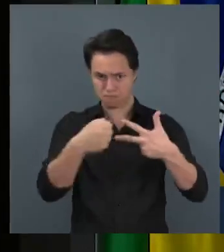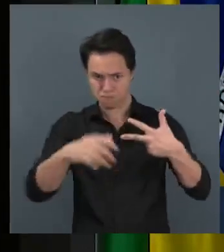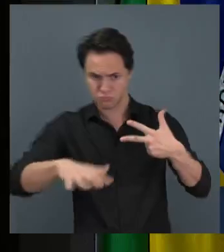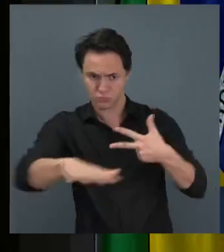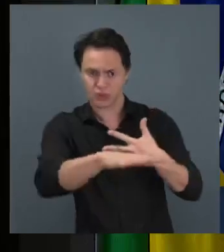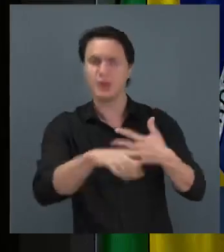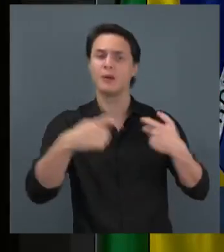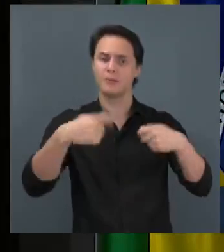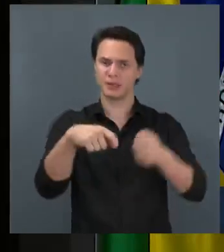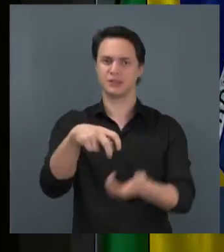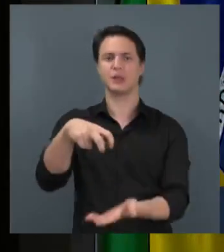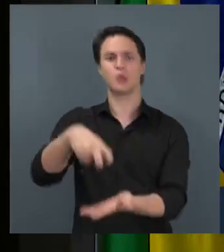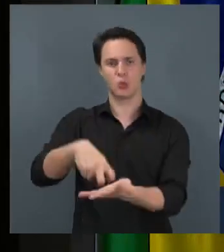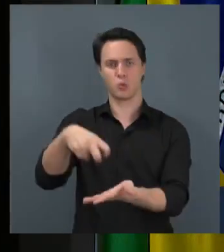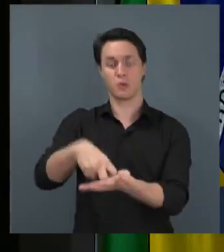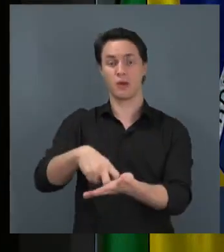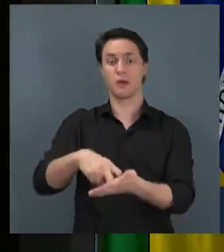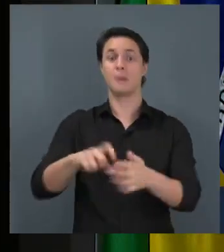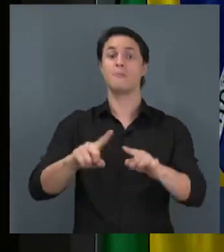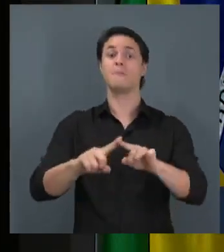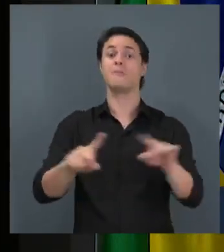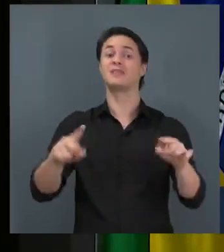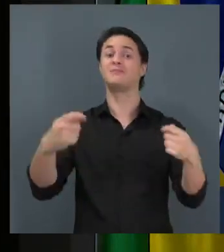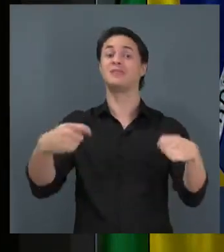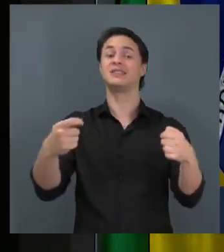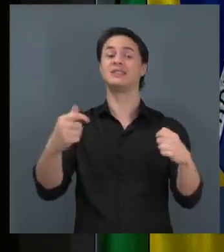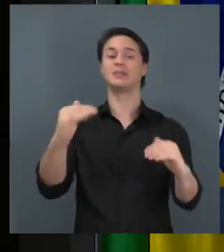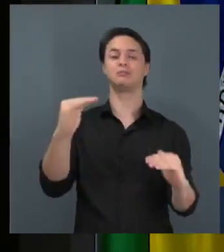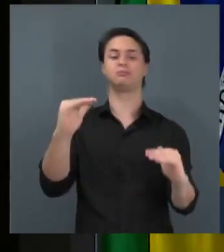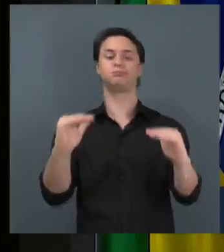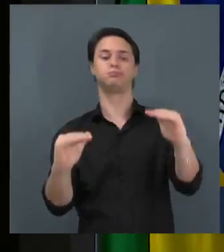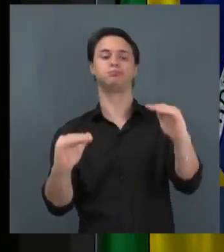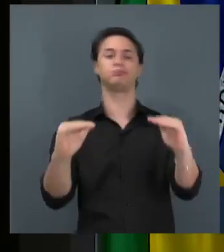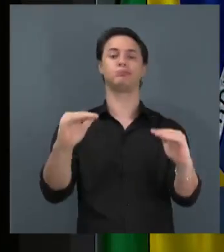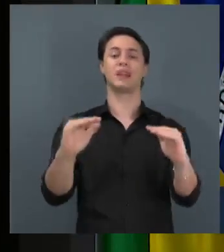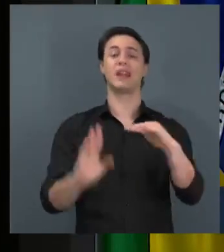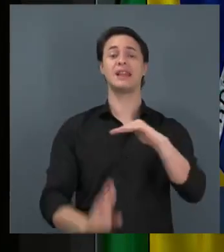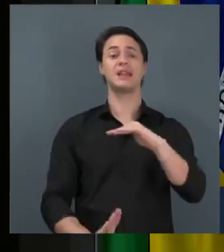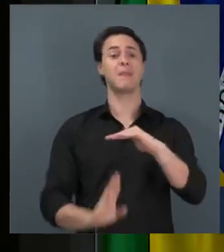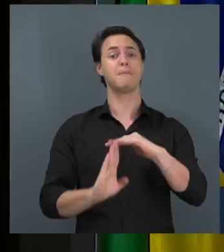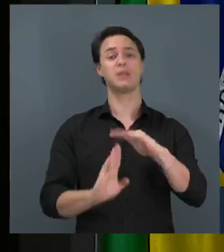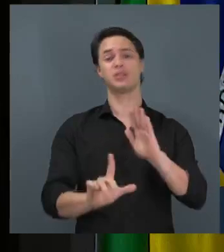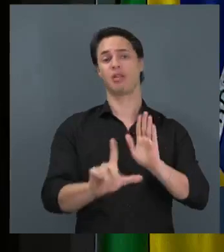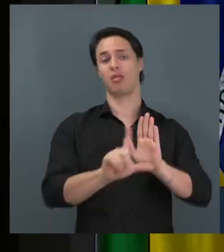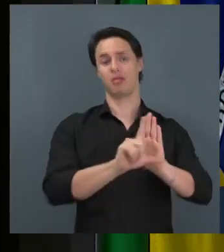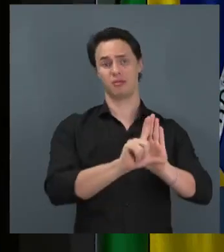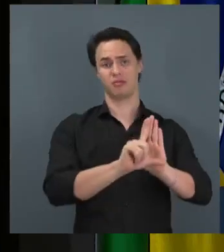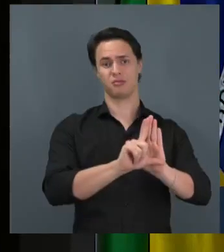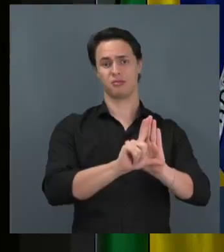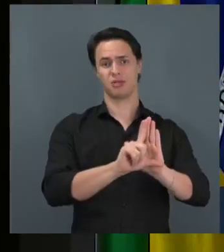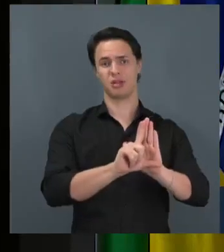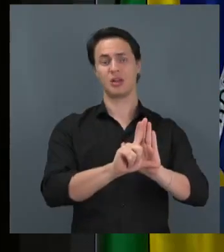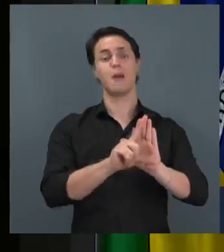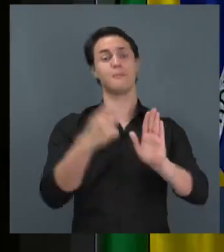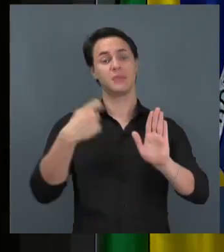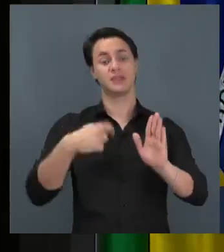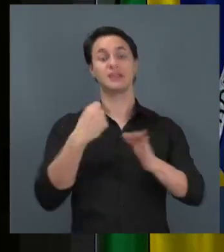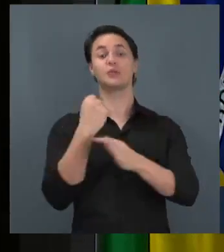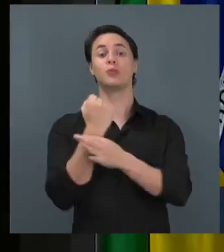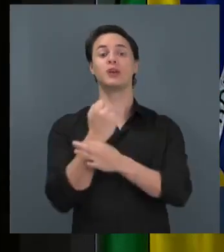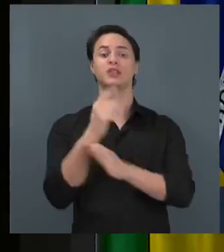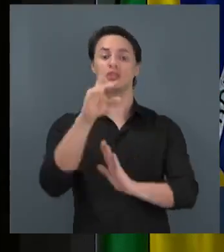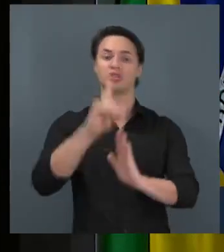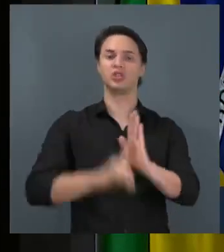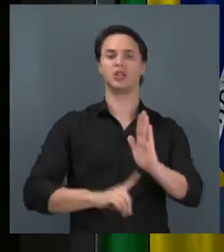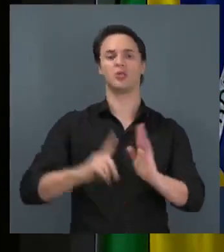responsabilizado, mas sempre dentro dos limites da legalidade, com amplo direito à defesa